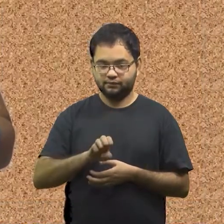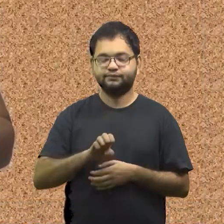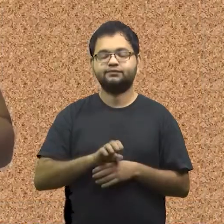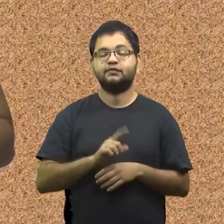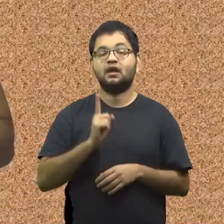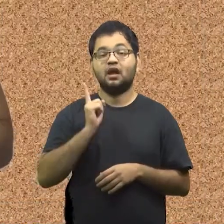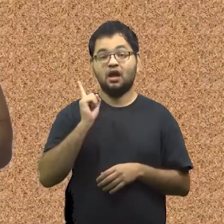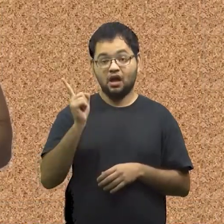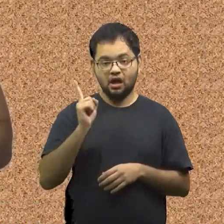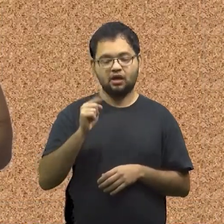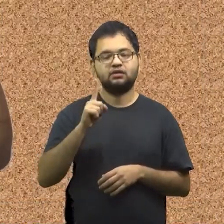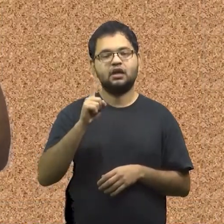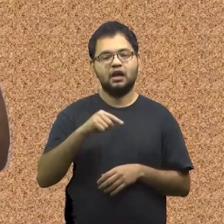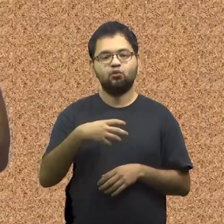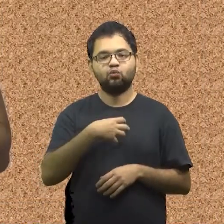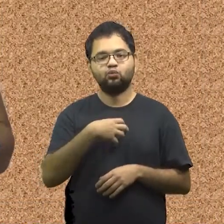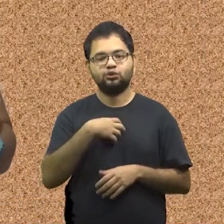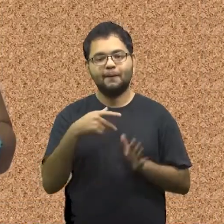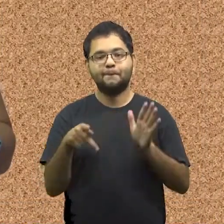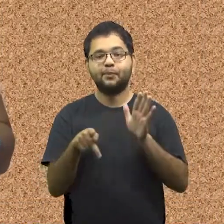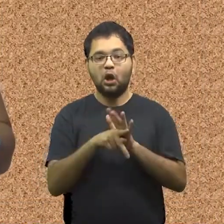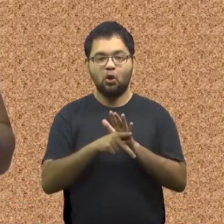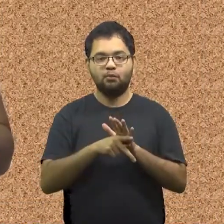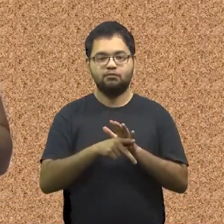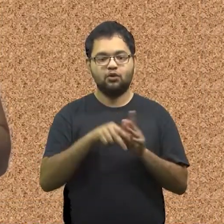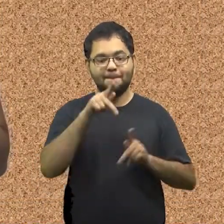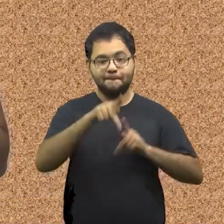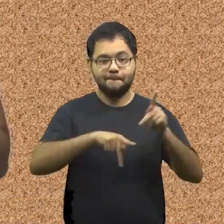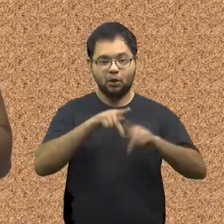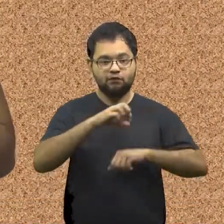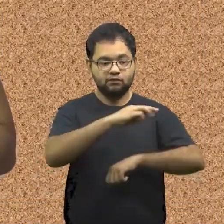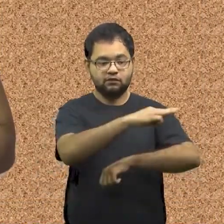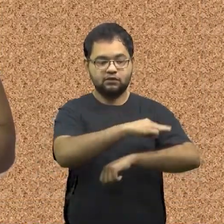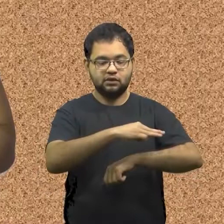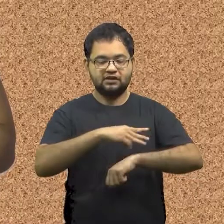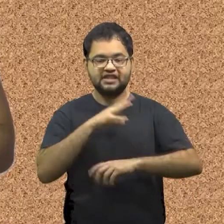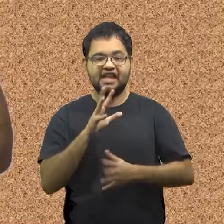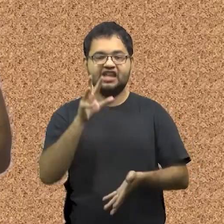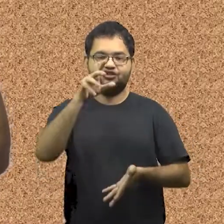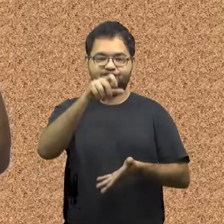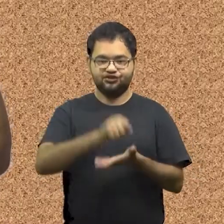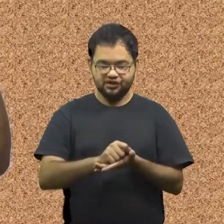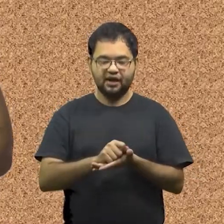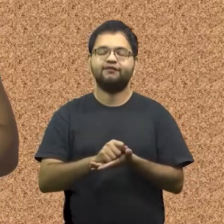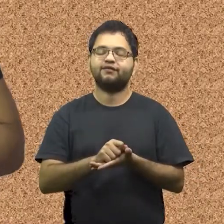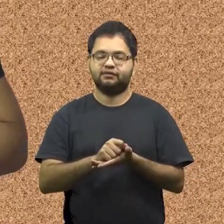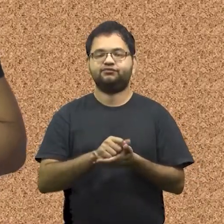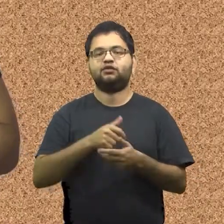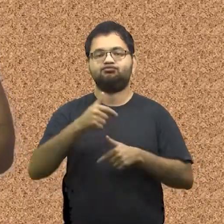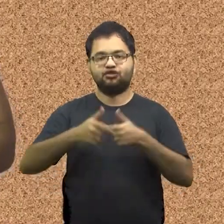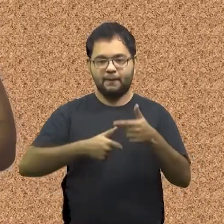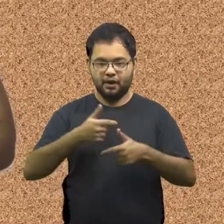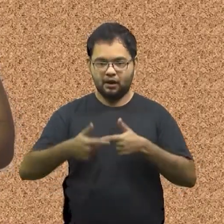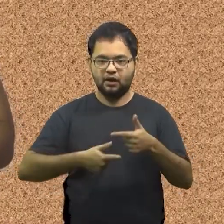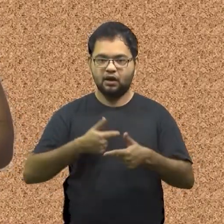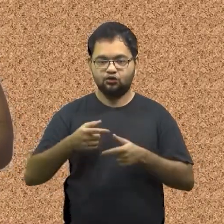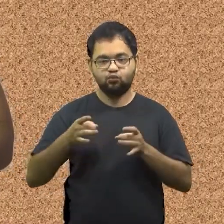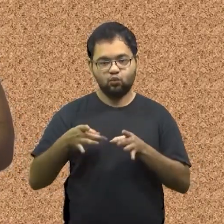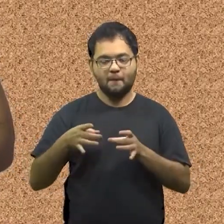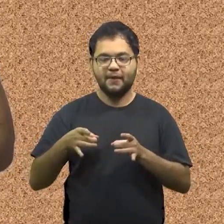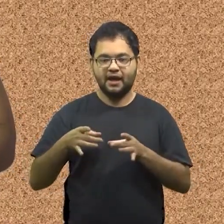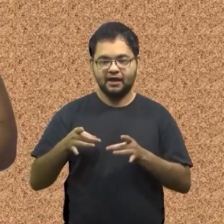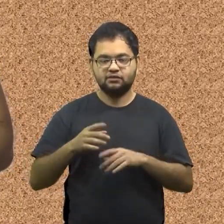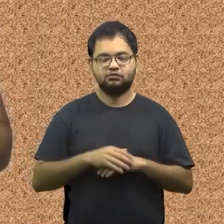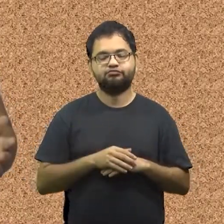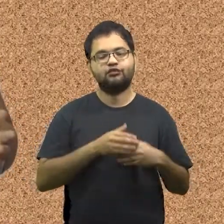escrita cuneiforme foi a forma com que os povos da Mesopotâmia registravam as suas atividades comerciais que foram